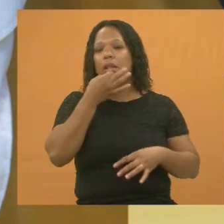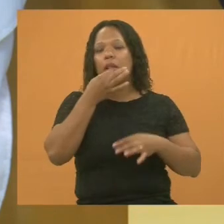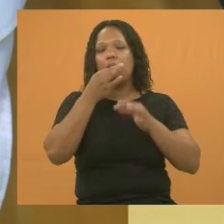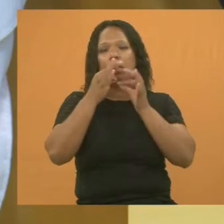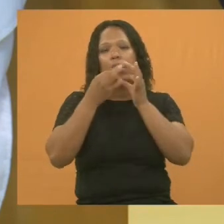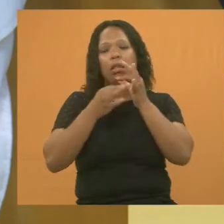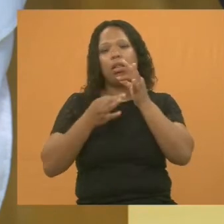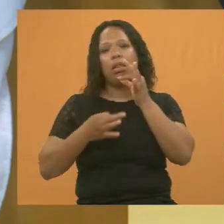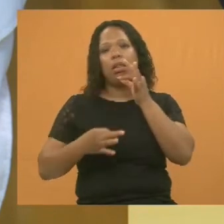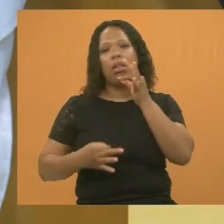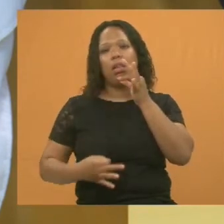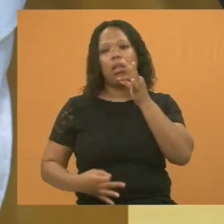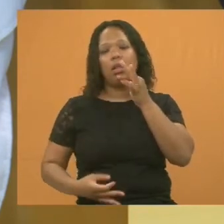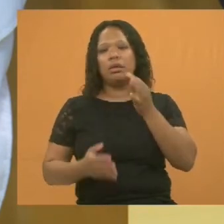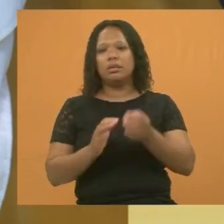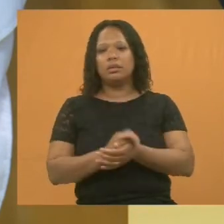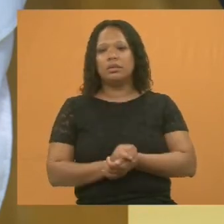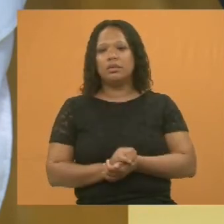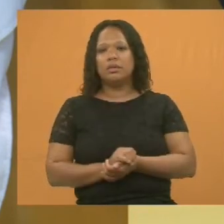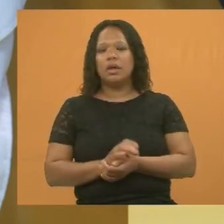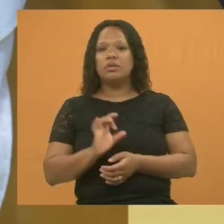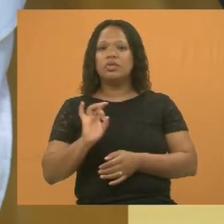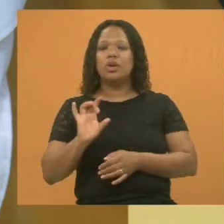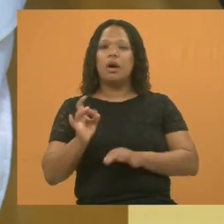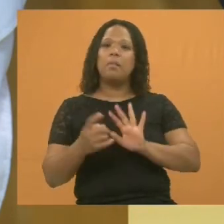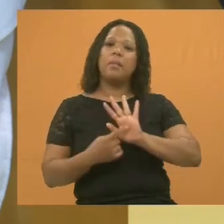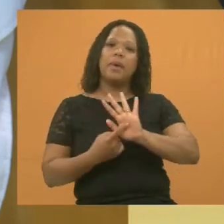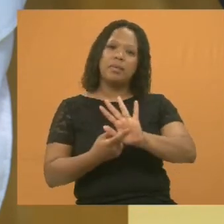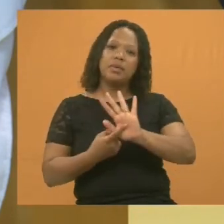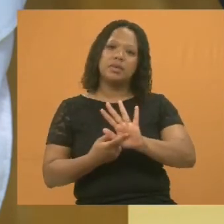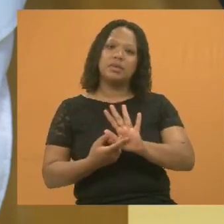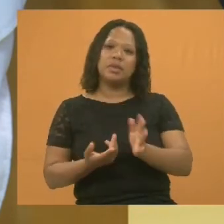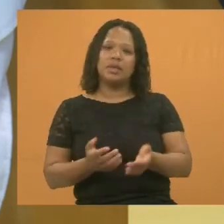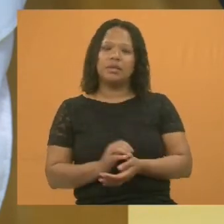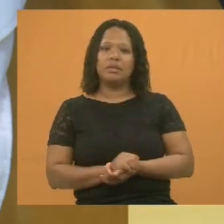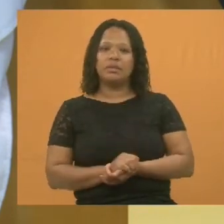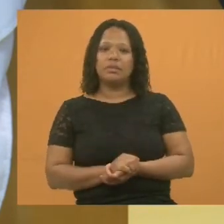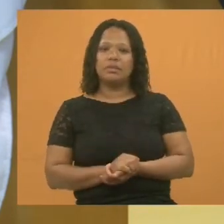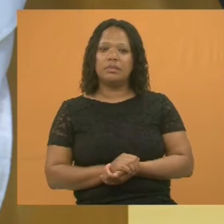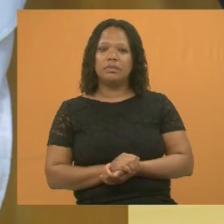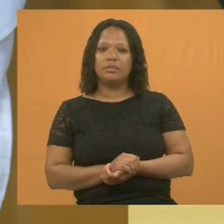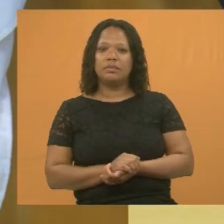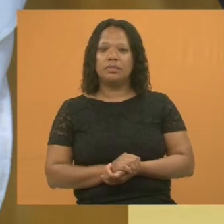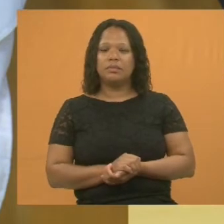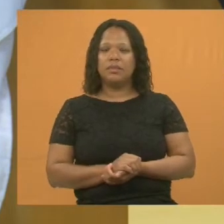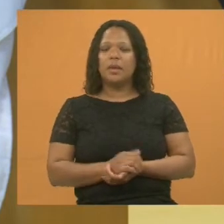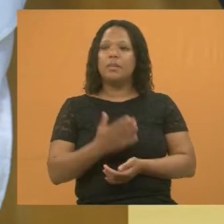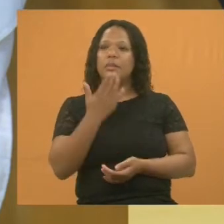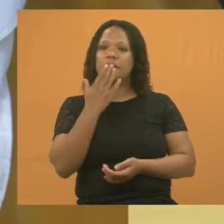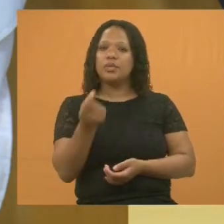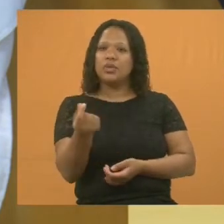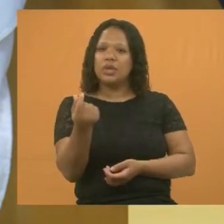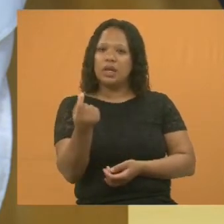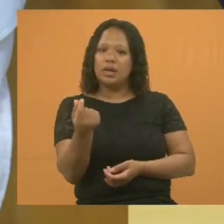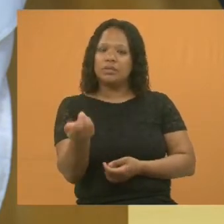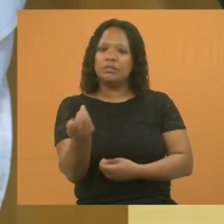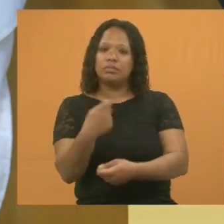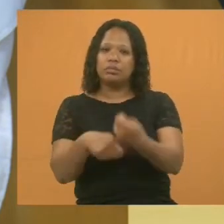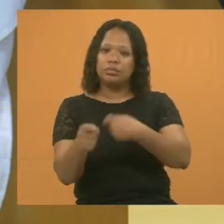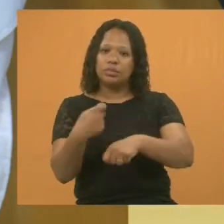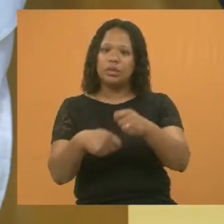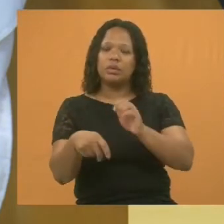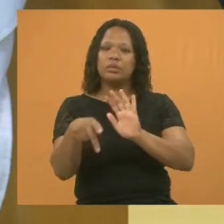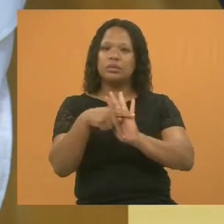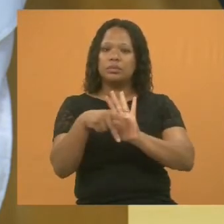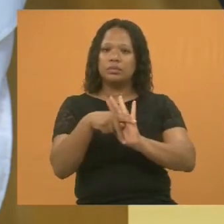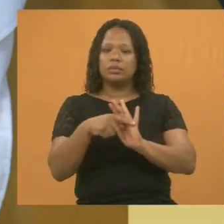para cumprir uma determinação federal e permitir que se receba recursos de verbas. É um plano que